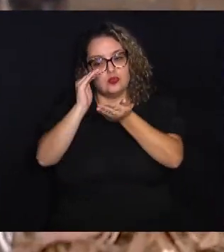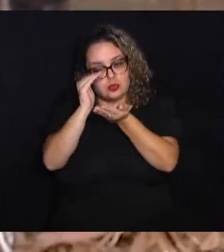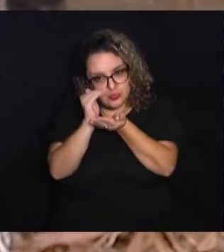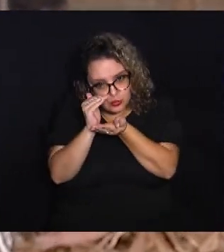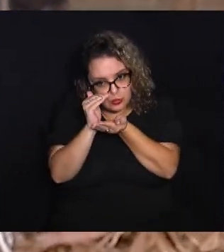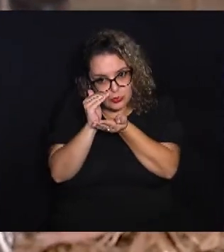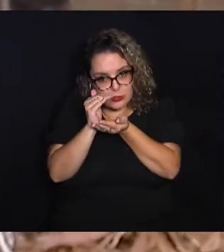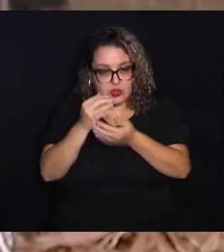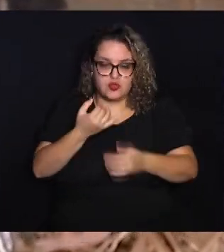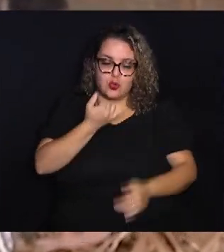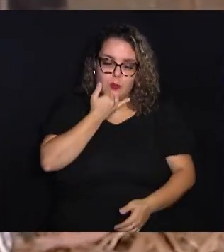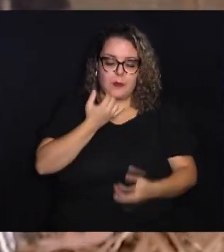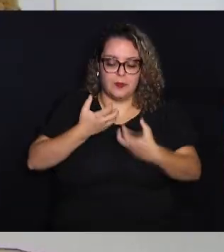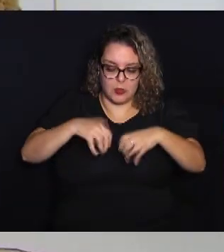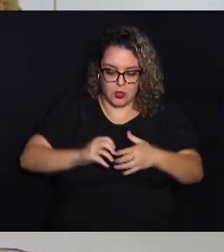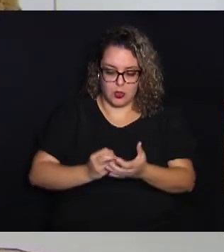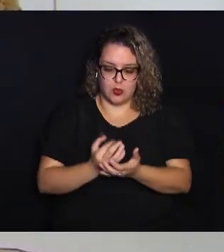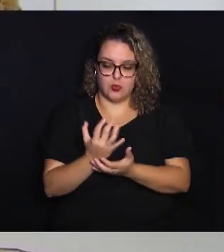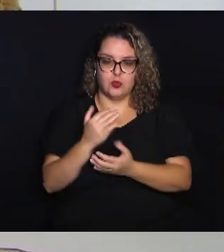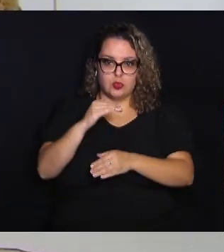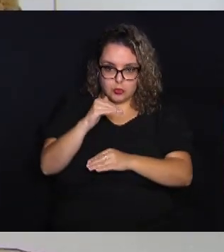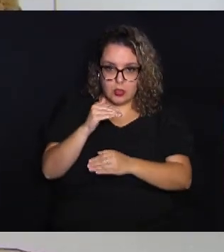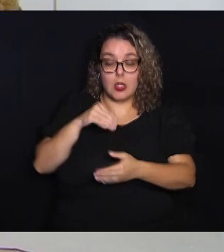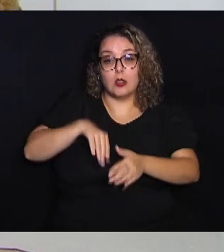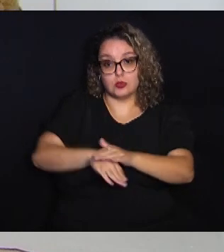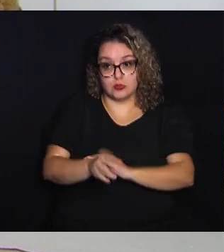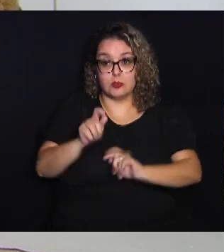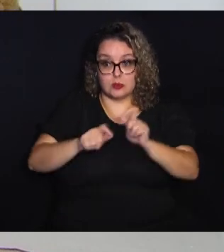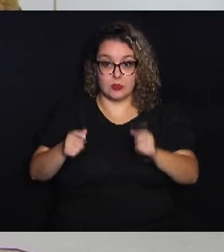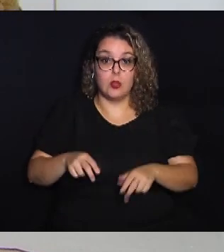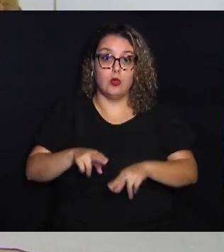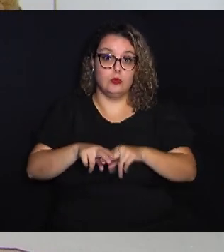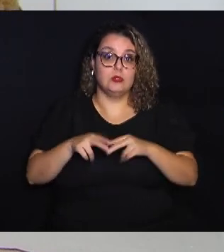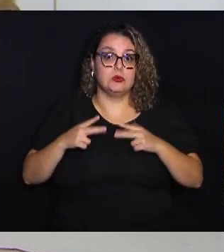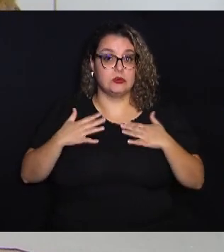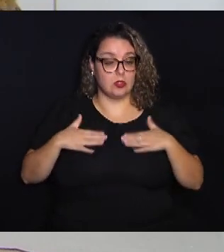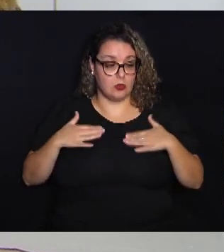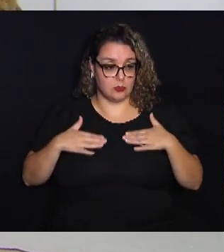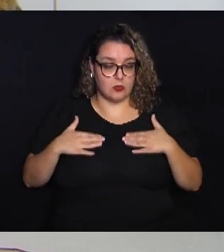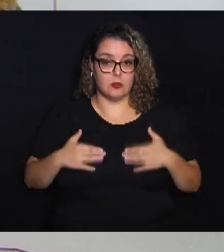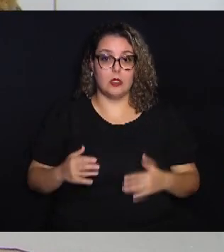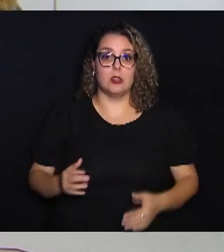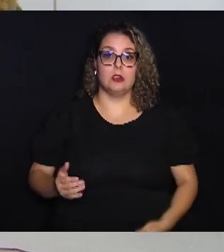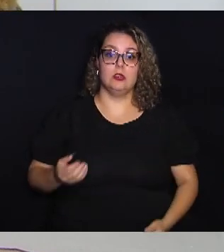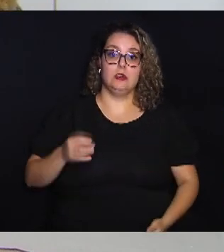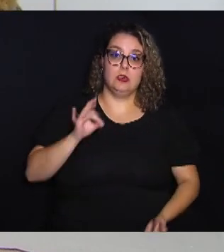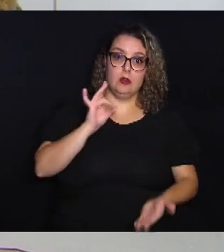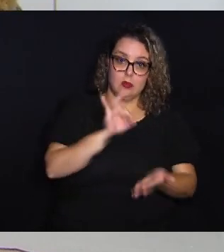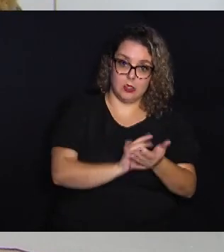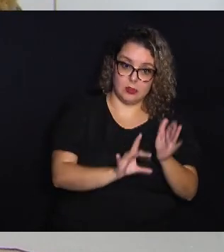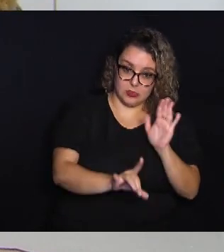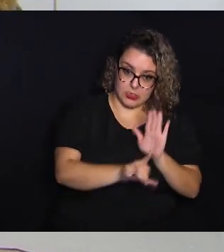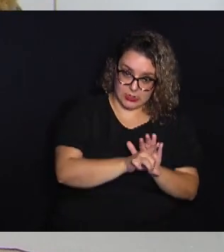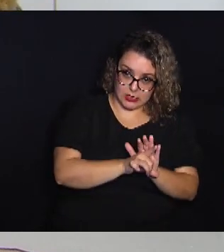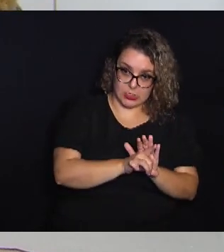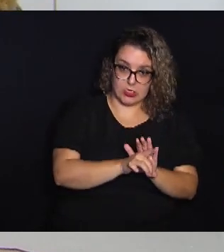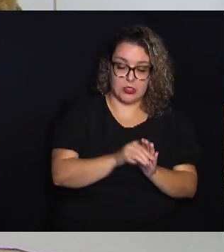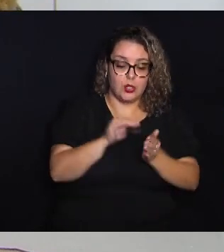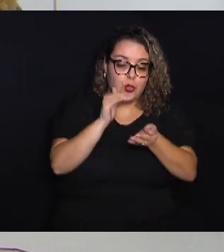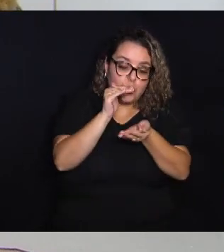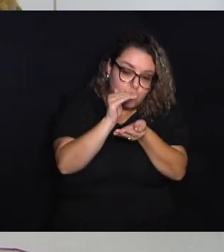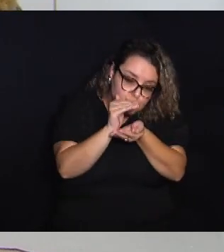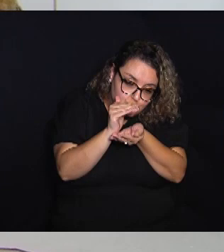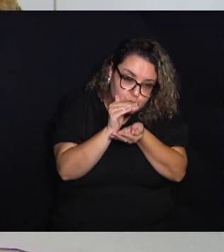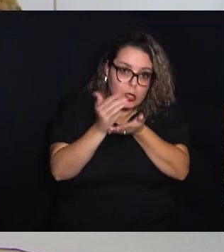eles nasceram sob cuidados humanos, estão acostumados com a gente, por isso que eles são bem tranquilos, né? Então eles vieram de origem